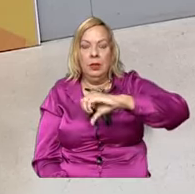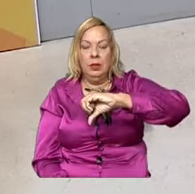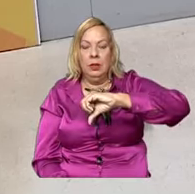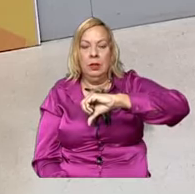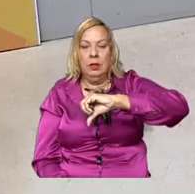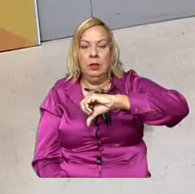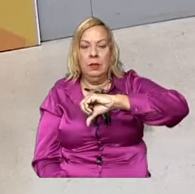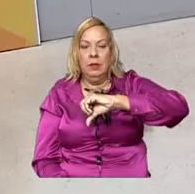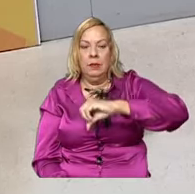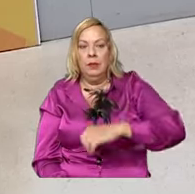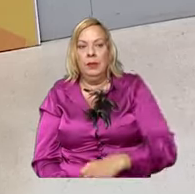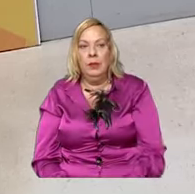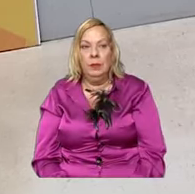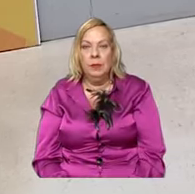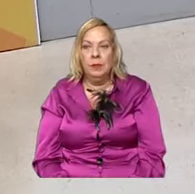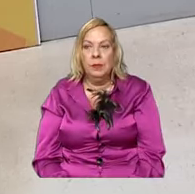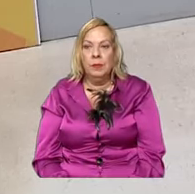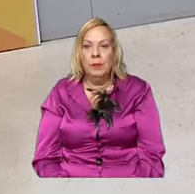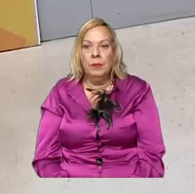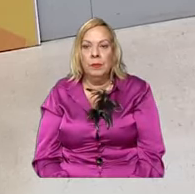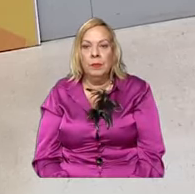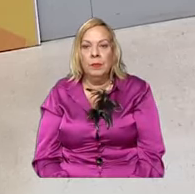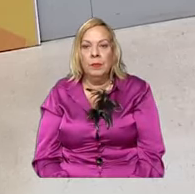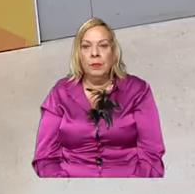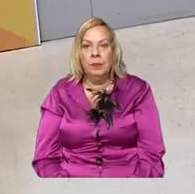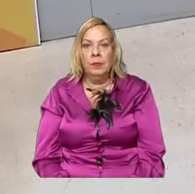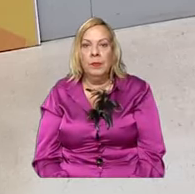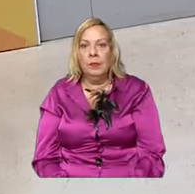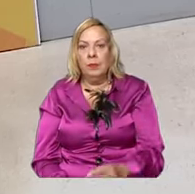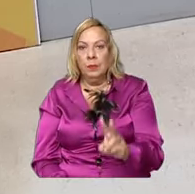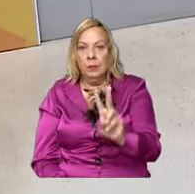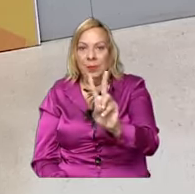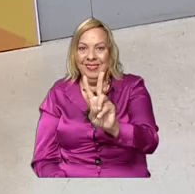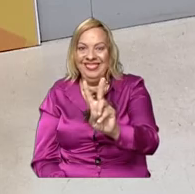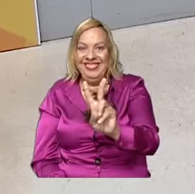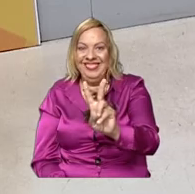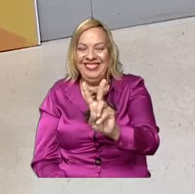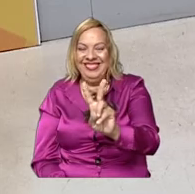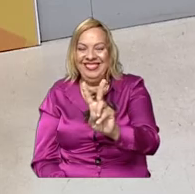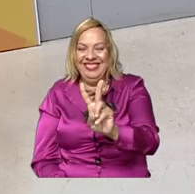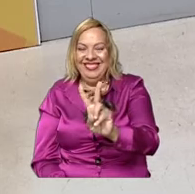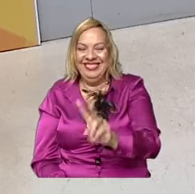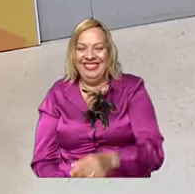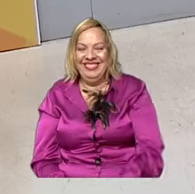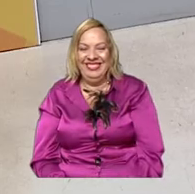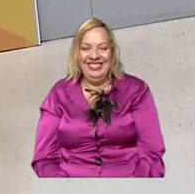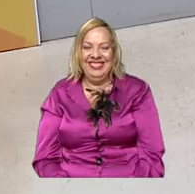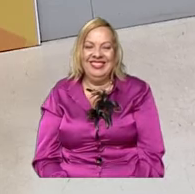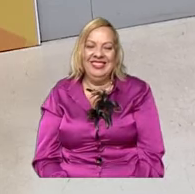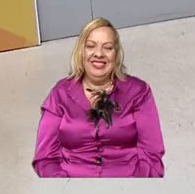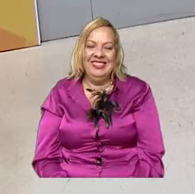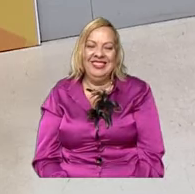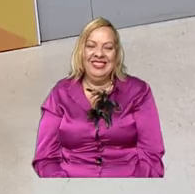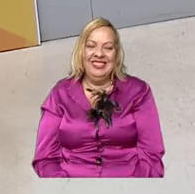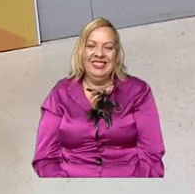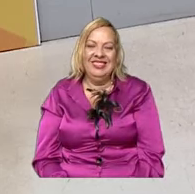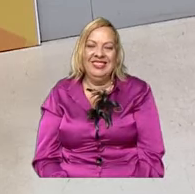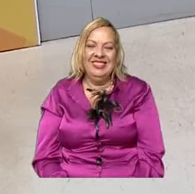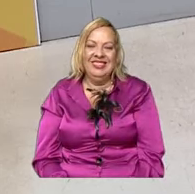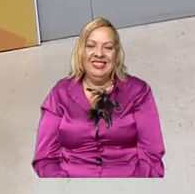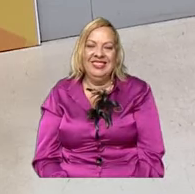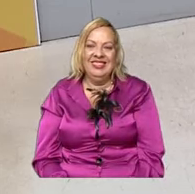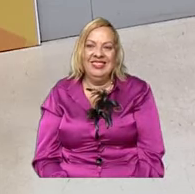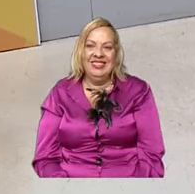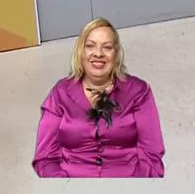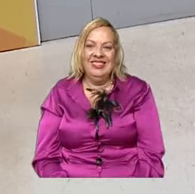19, 19, e número 2, número 2, 19, 02. Atenção, ó, já temos